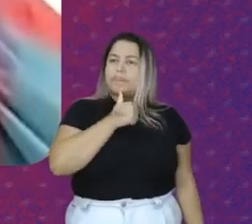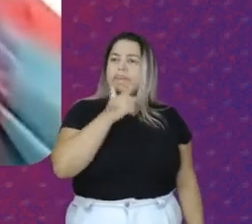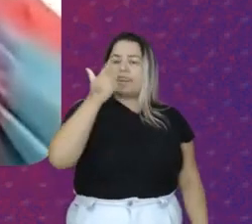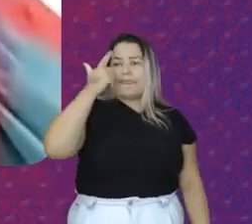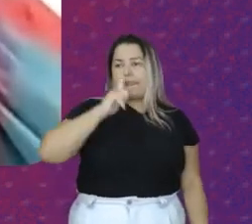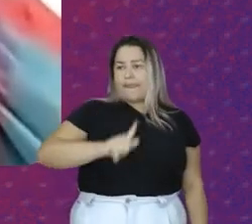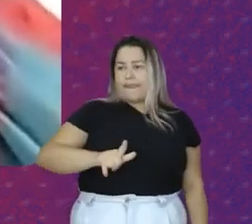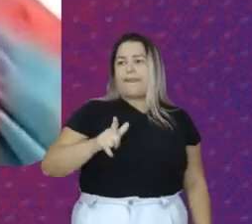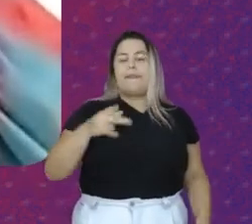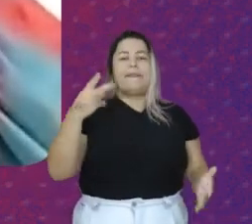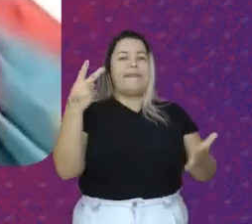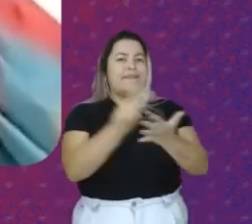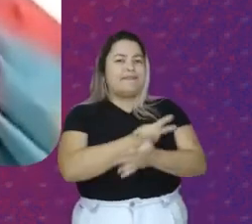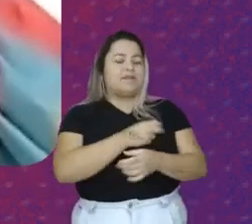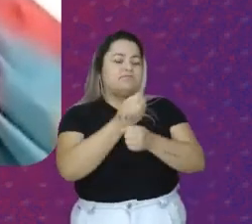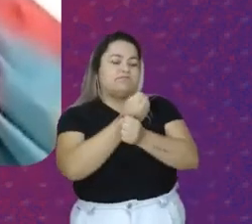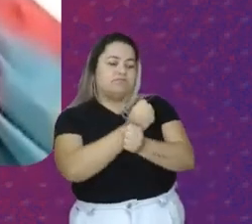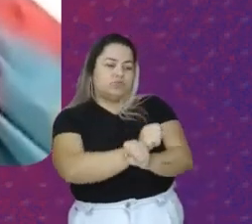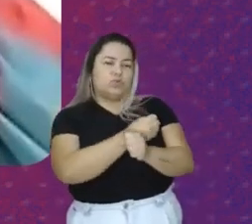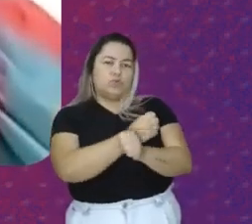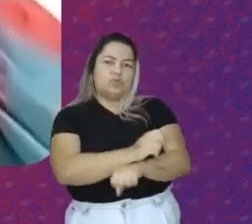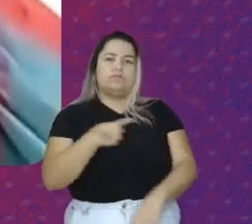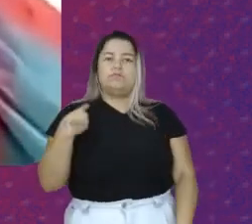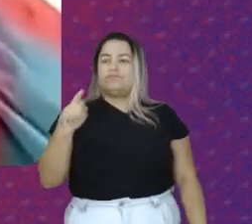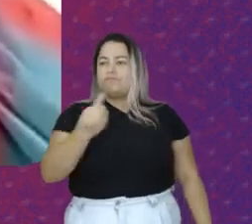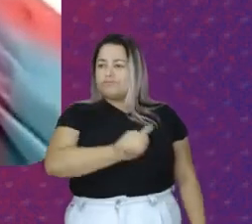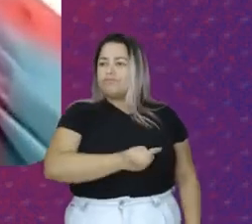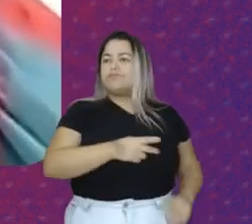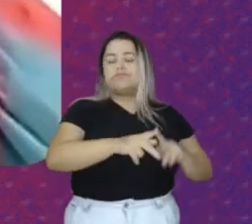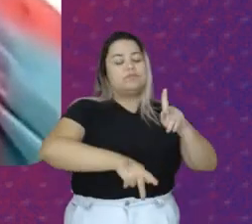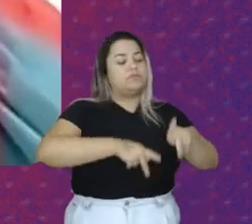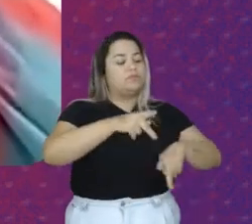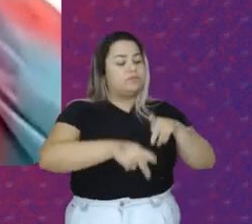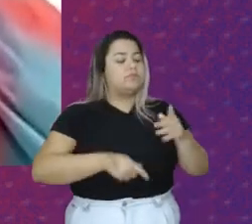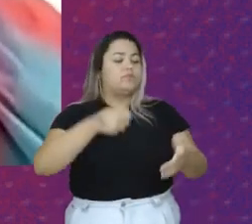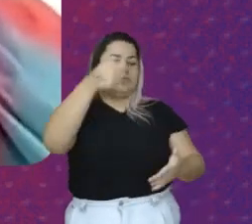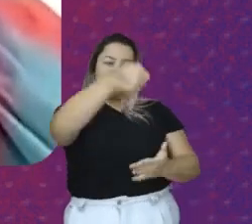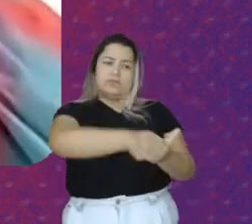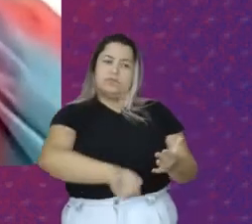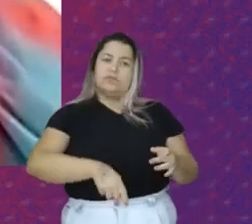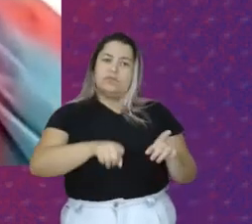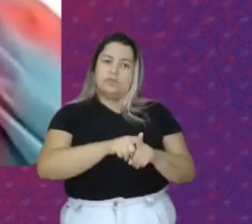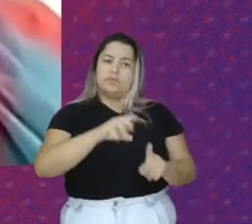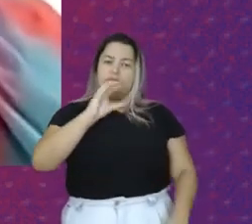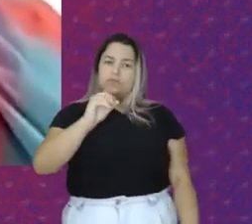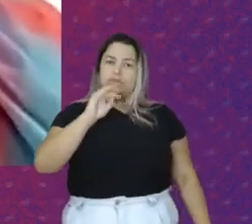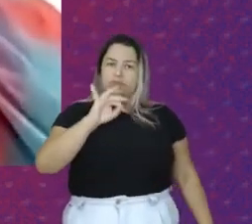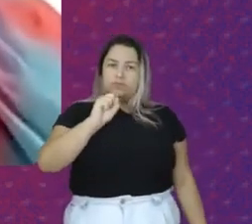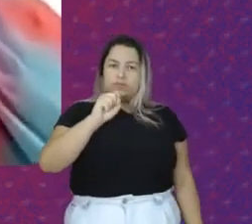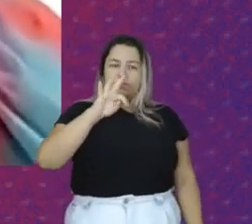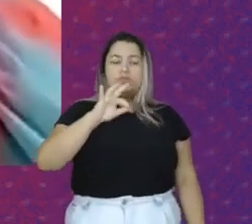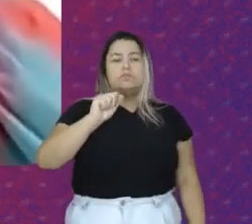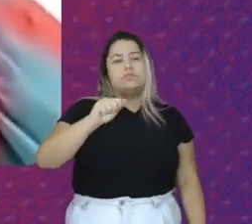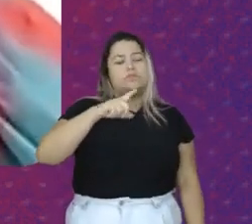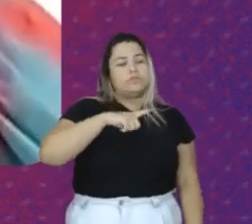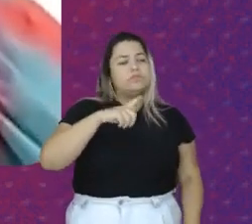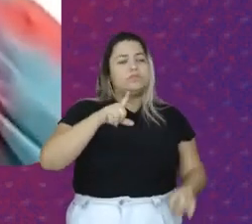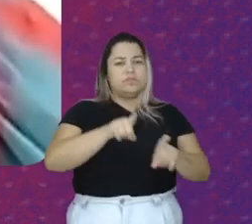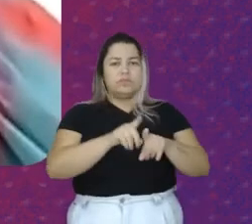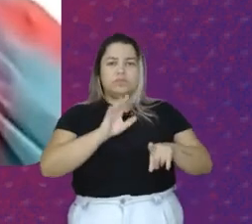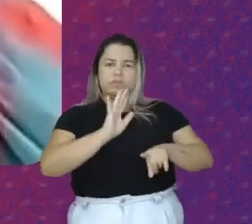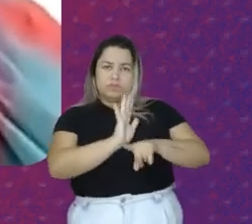as mazelas da escravização do nosso povo, mas garantir que o cotista tenha assistência